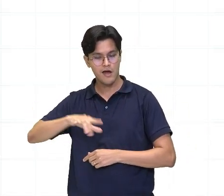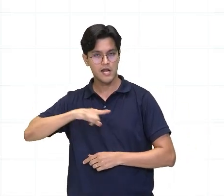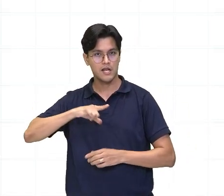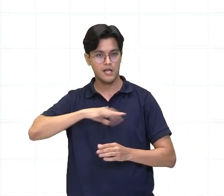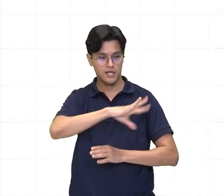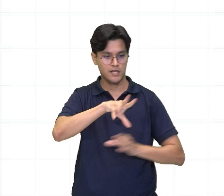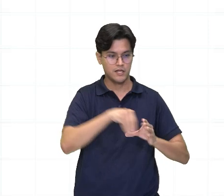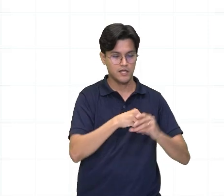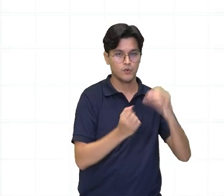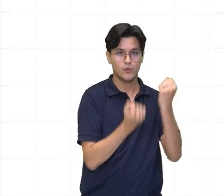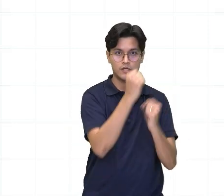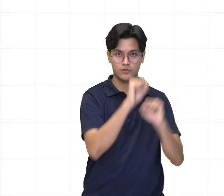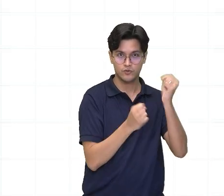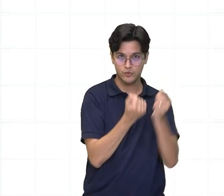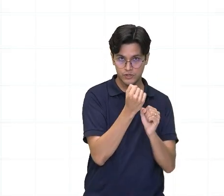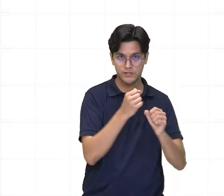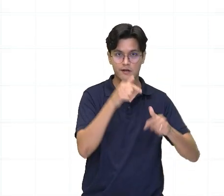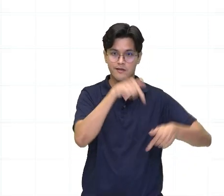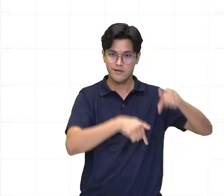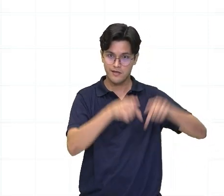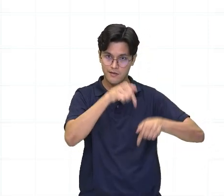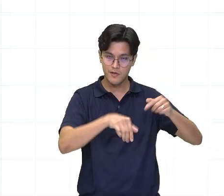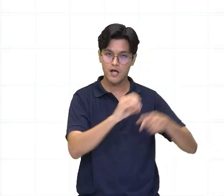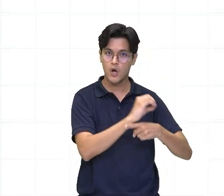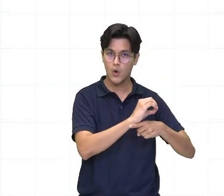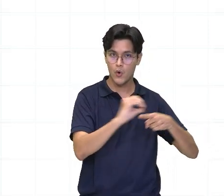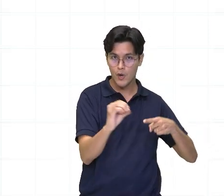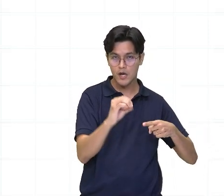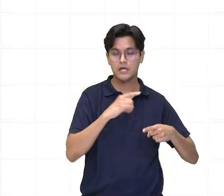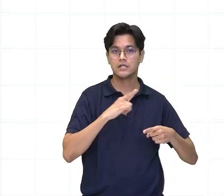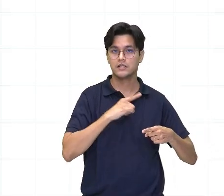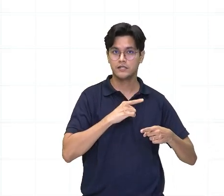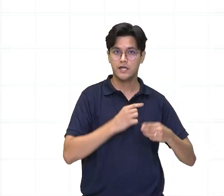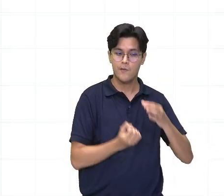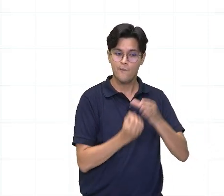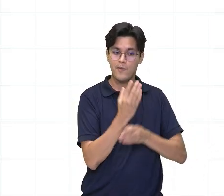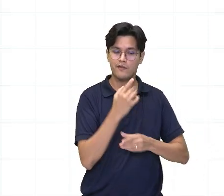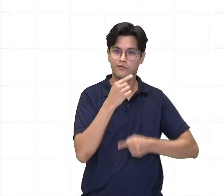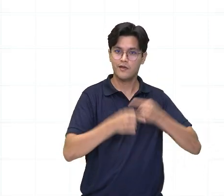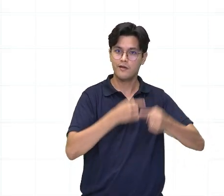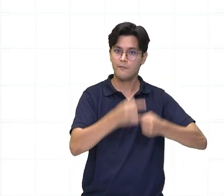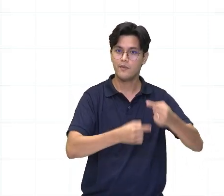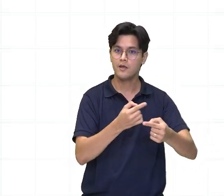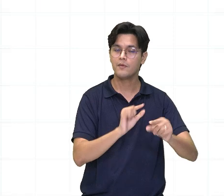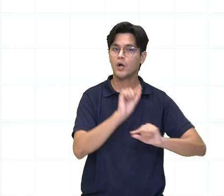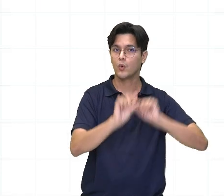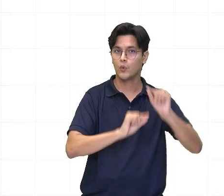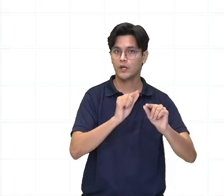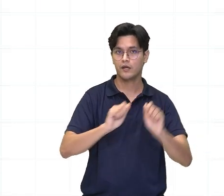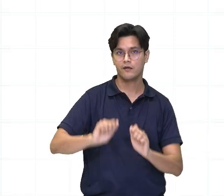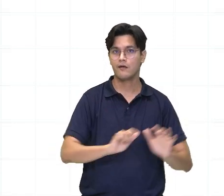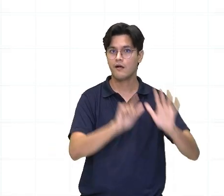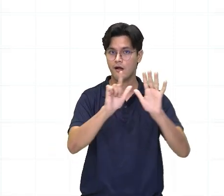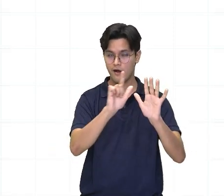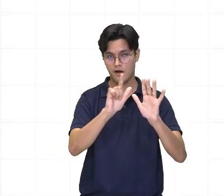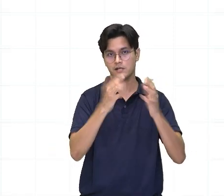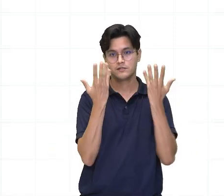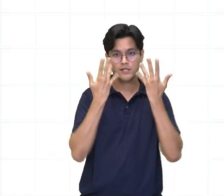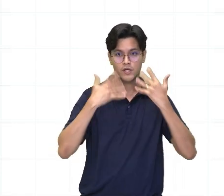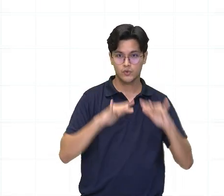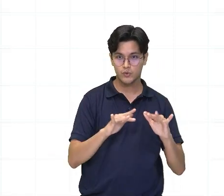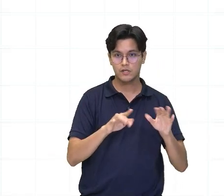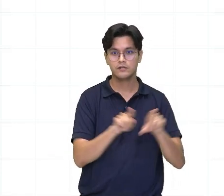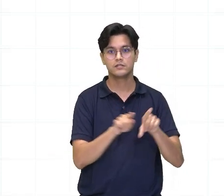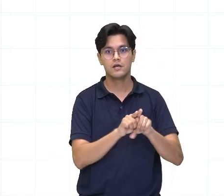química orgânica que emprega como matérias-primas o gás natural,